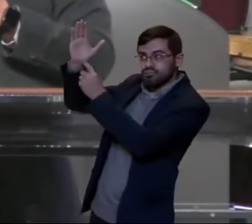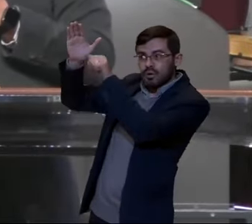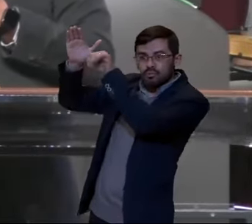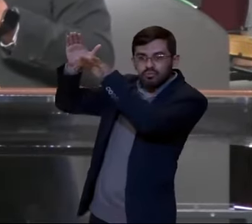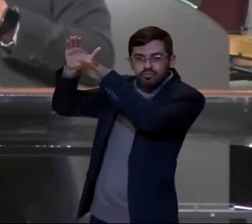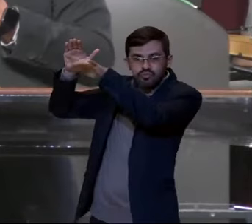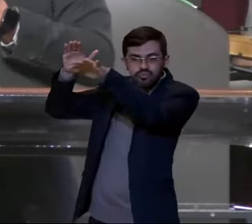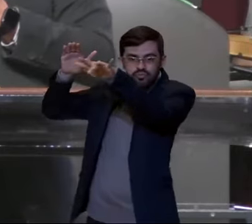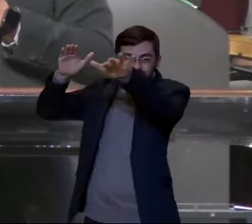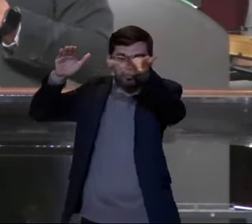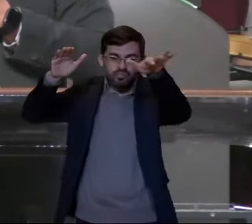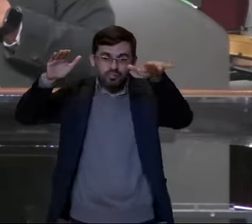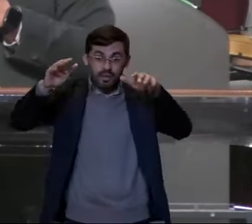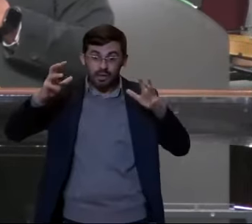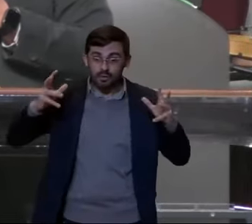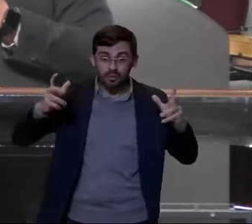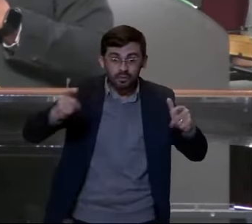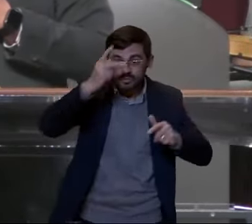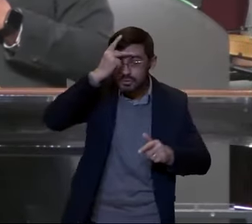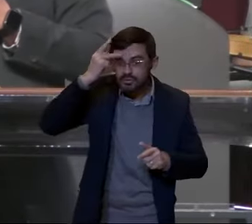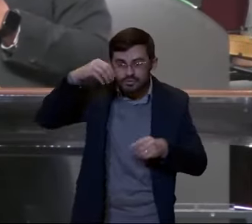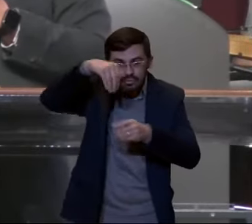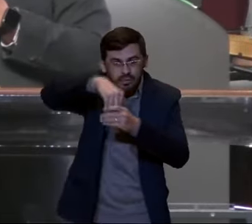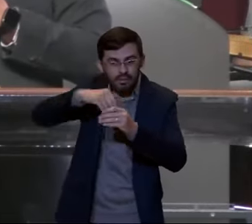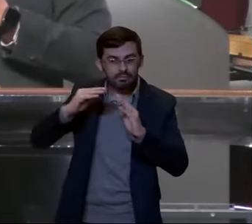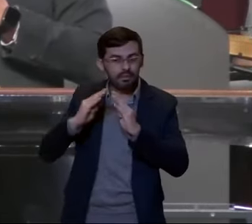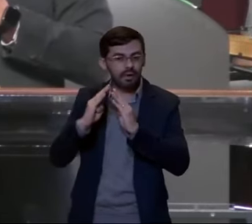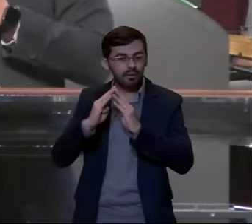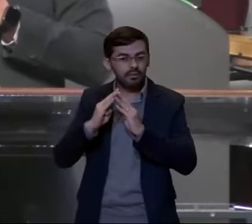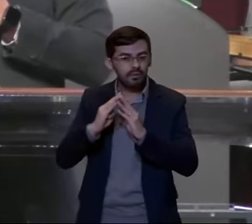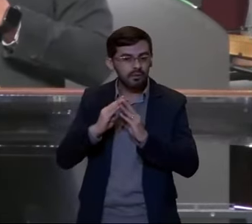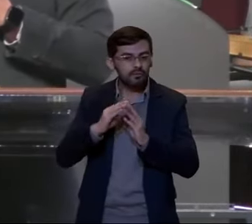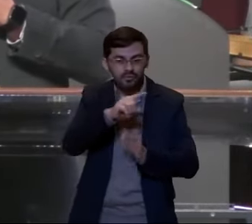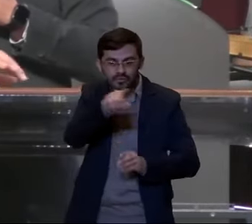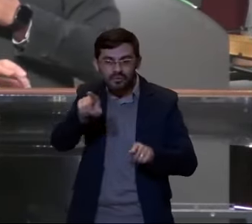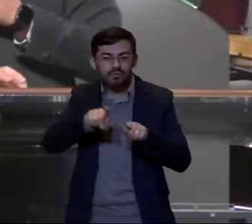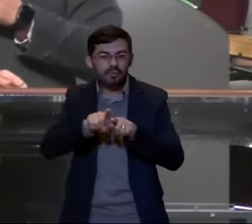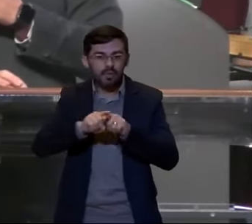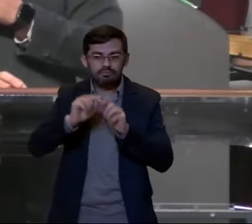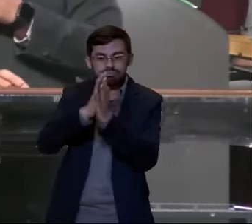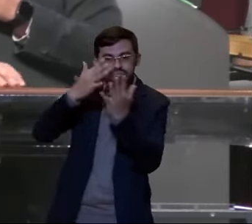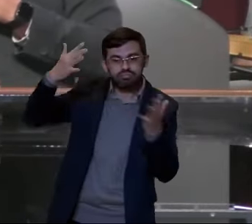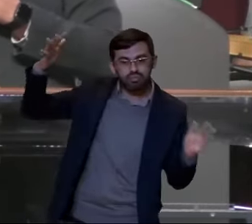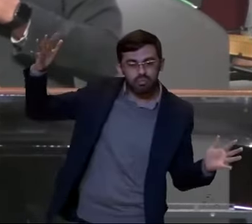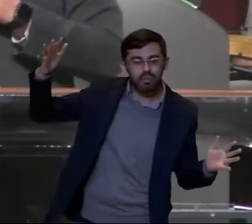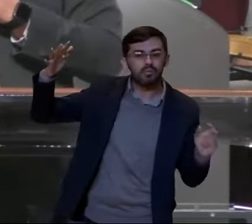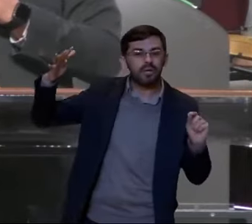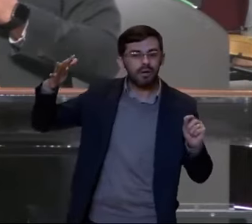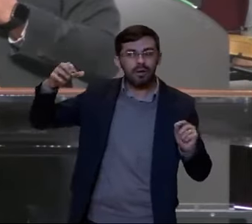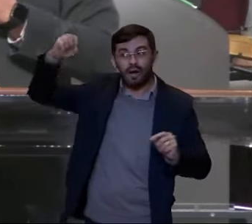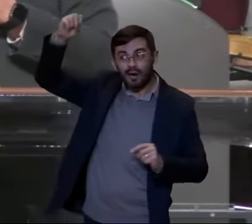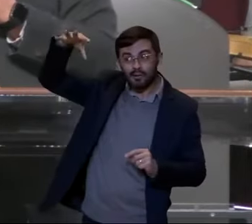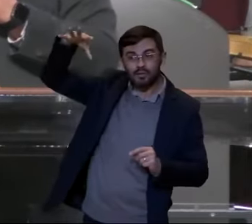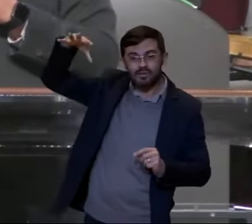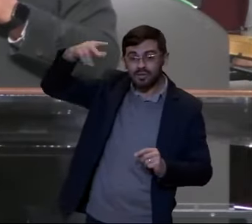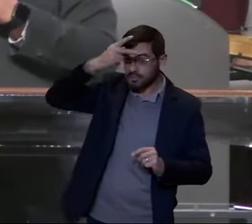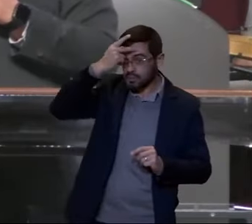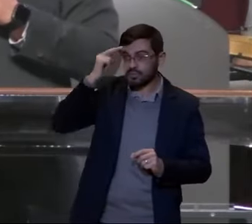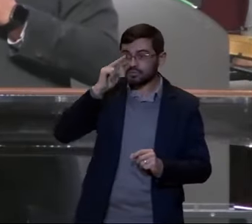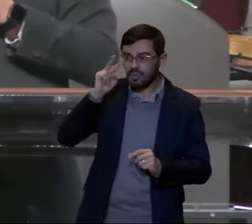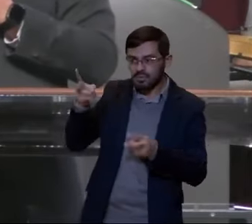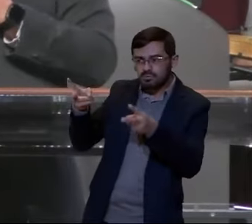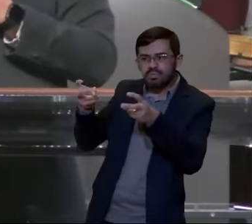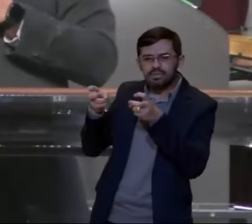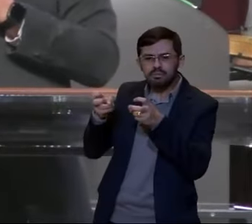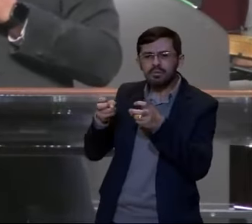bem todos os que estão na casa. Assim brilhe também a luz de vocês diante dos homens, para que vejam as boas obras